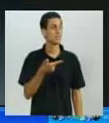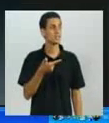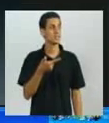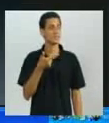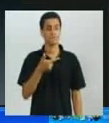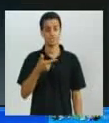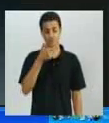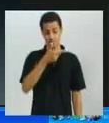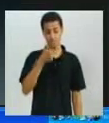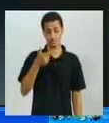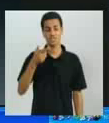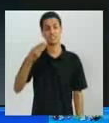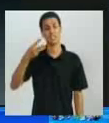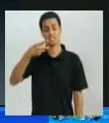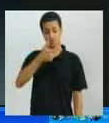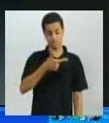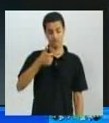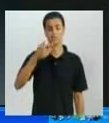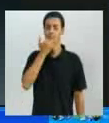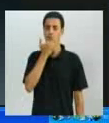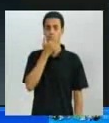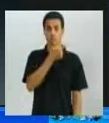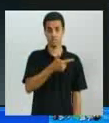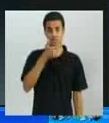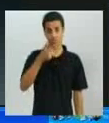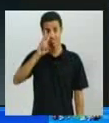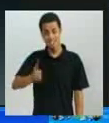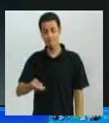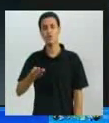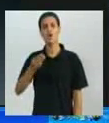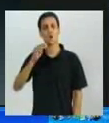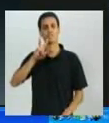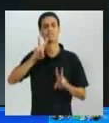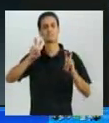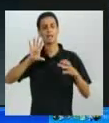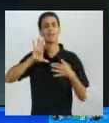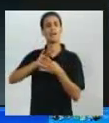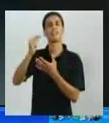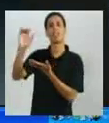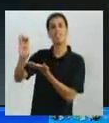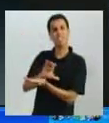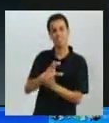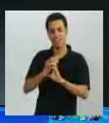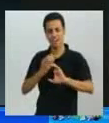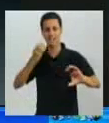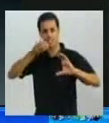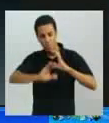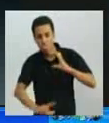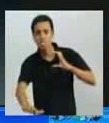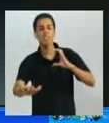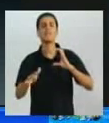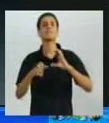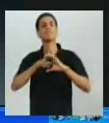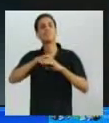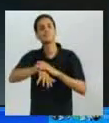da nossa população no sistema de esgoto aqui em Blumenau e que teve a bênção de muita gente, inclusive, que está sentada nas cadeiras